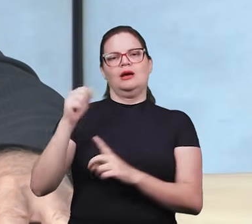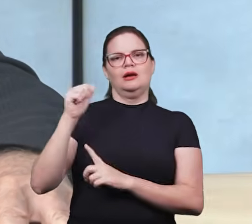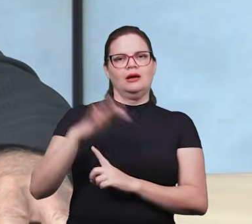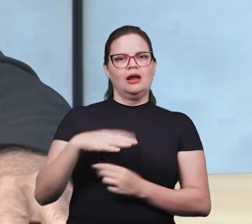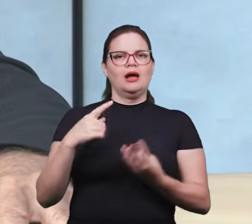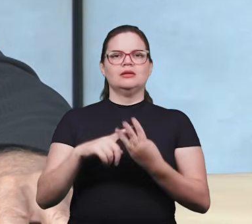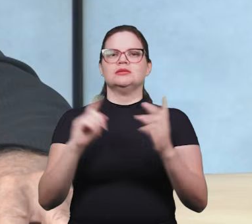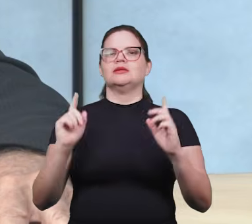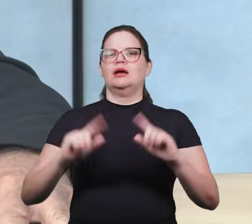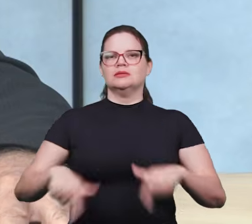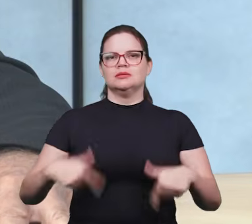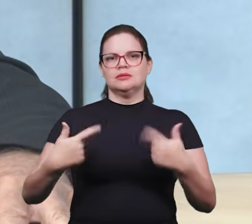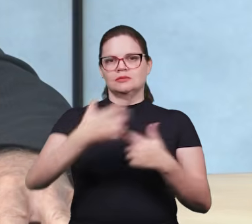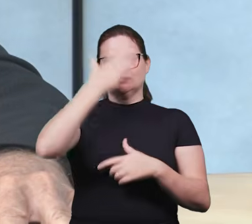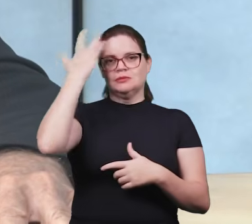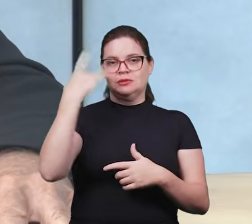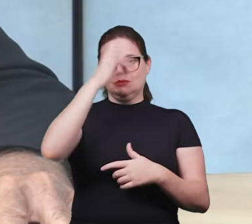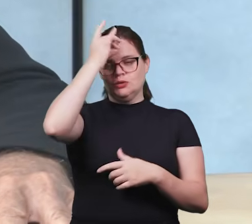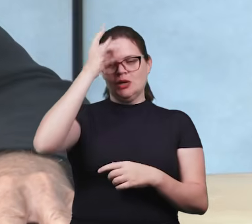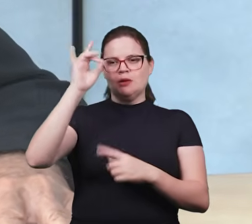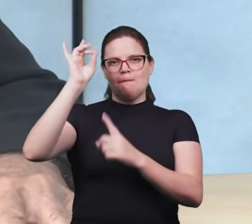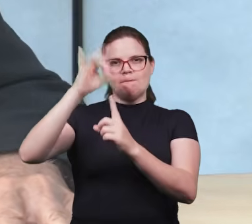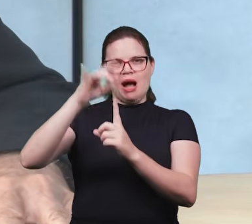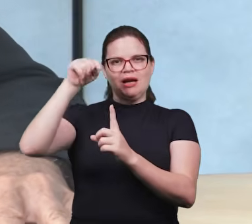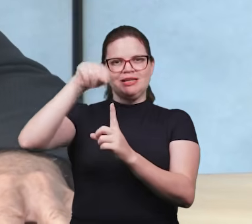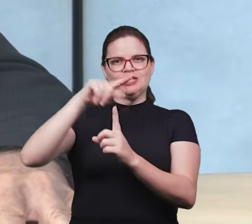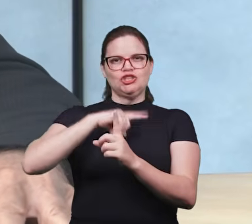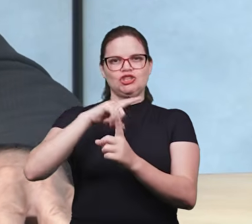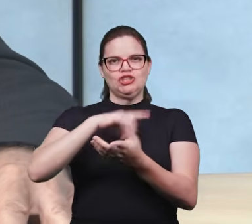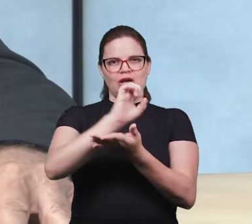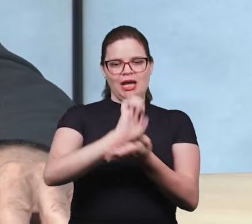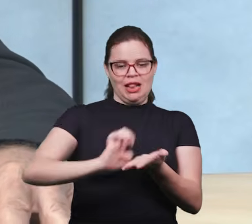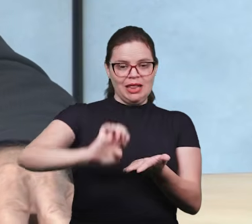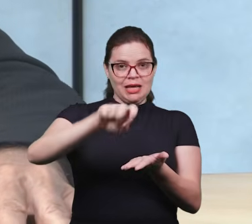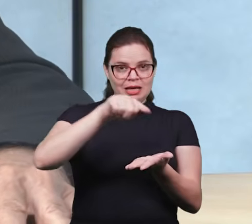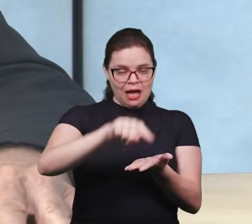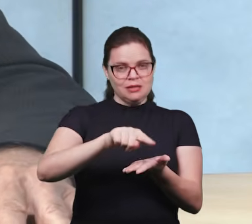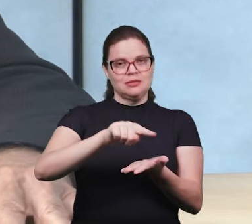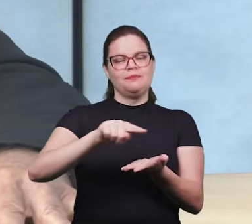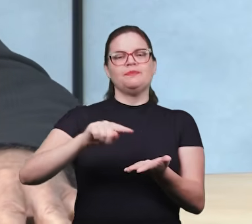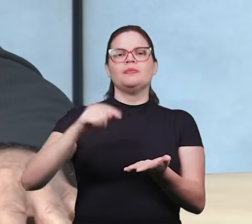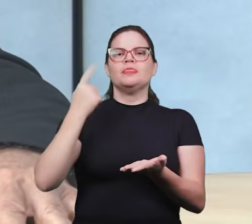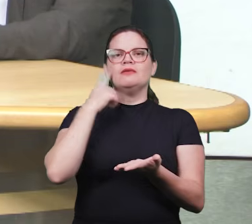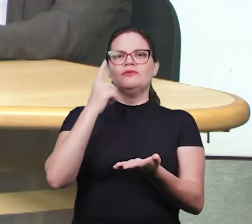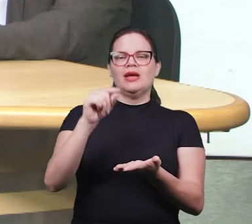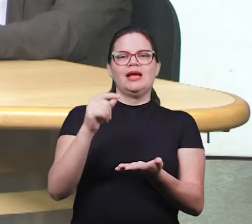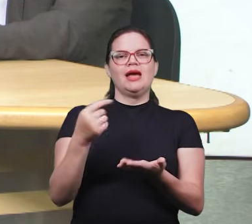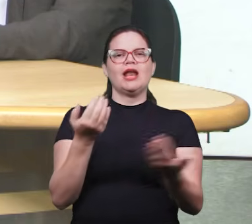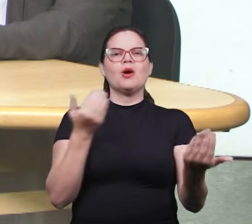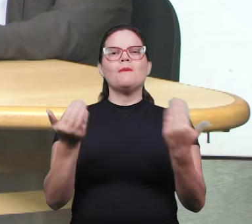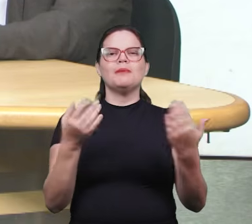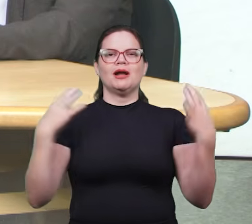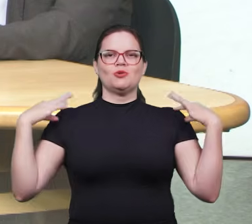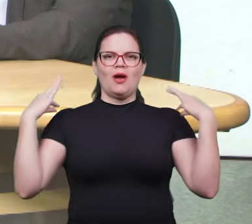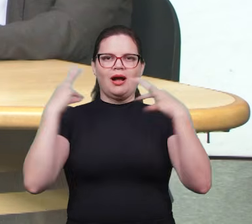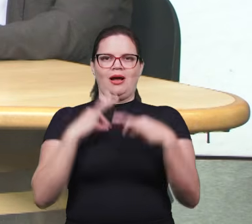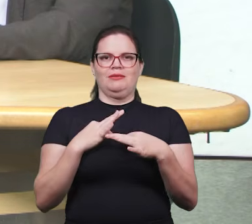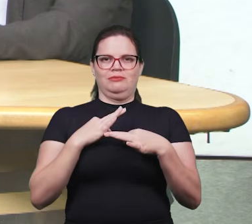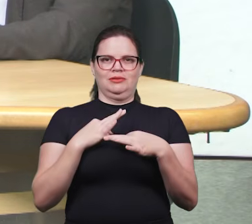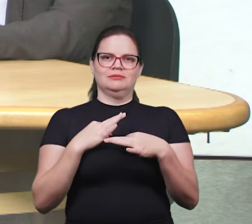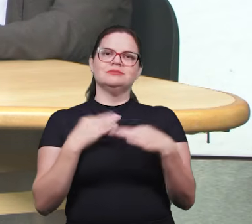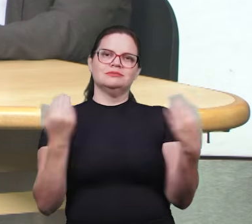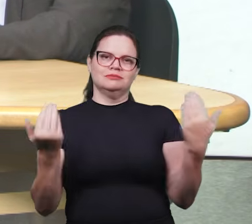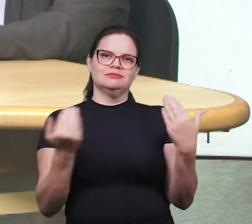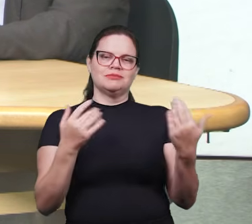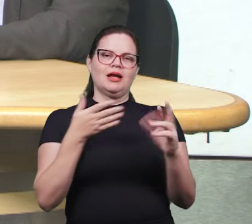Santo, o ministério, quer dizer, tudo aquilo que o Senhor estaria realizando através de Elias, simbolizava aquela capa ali, e